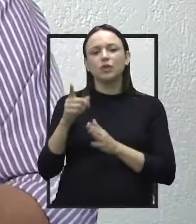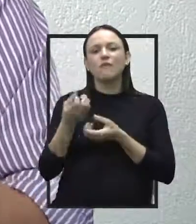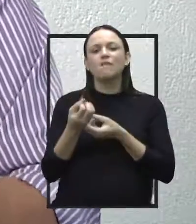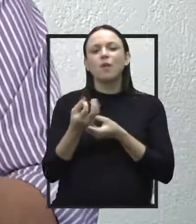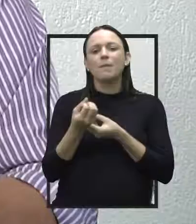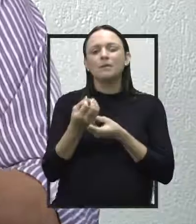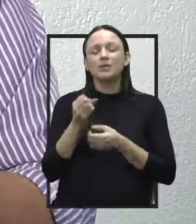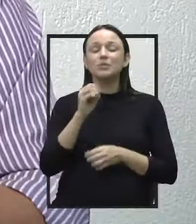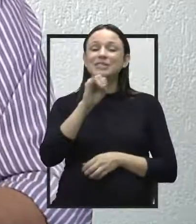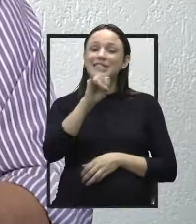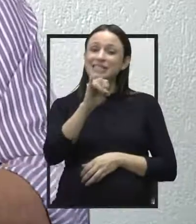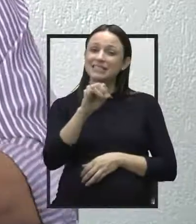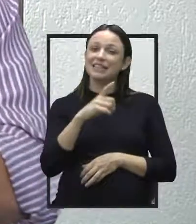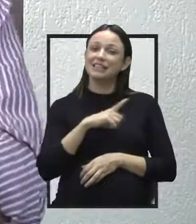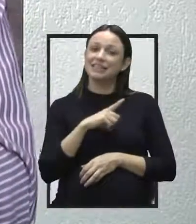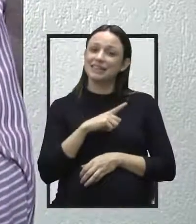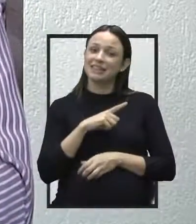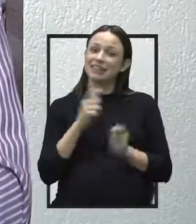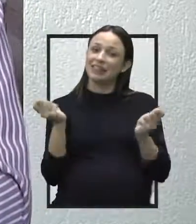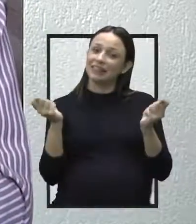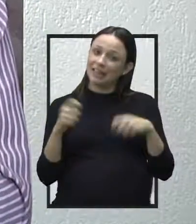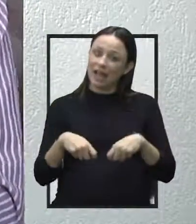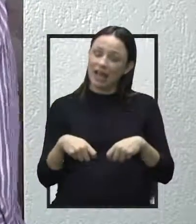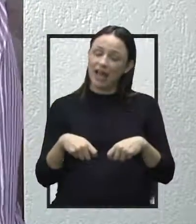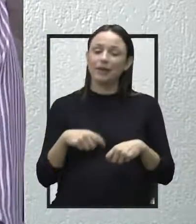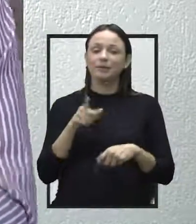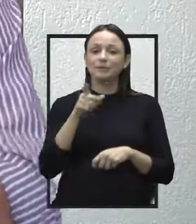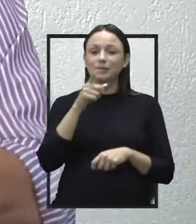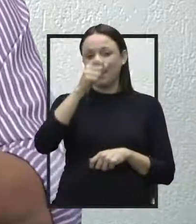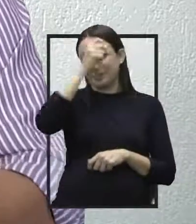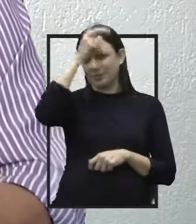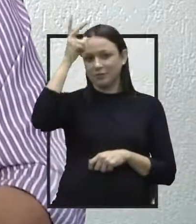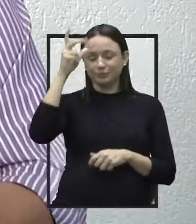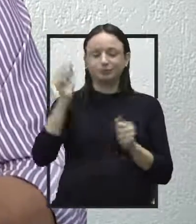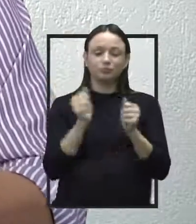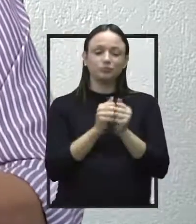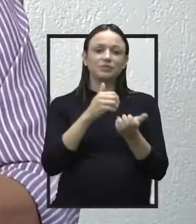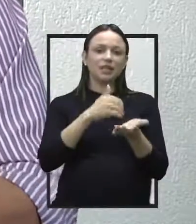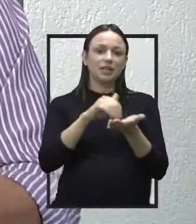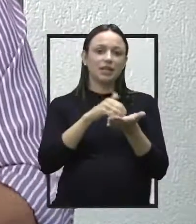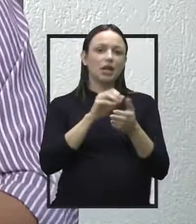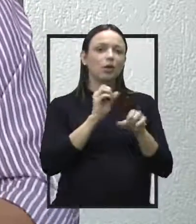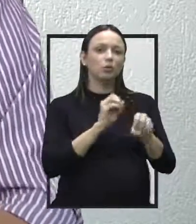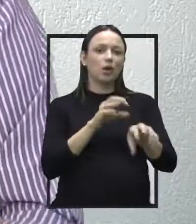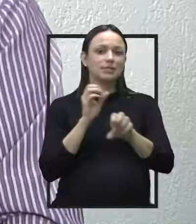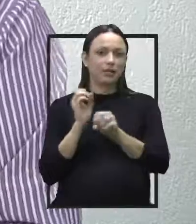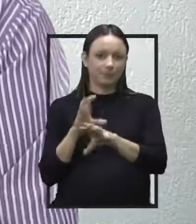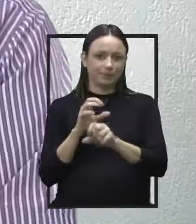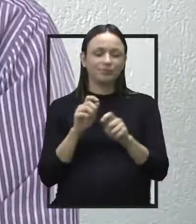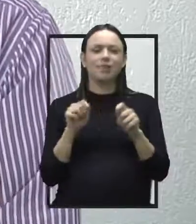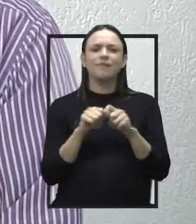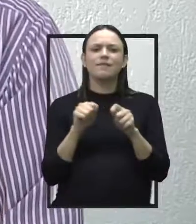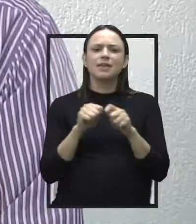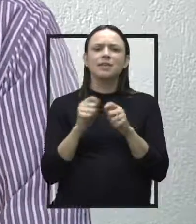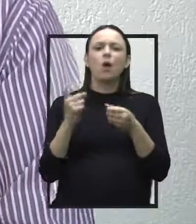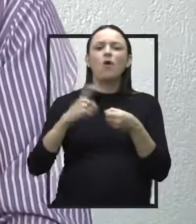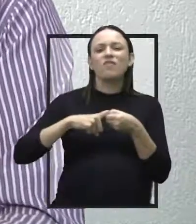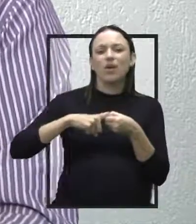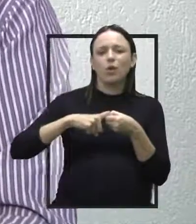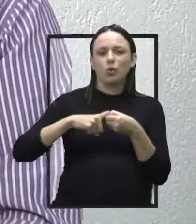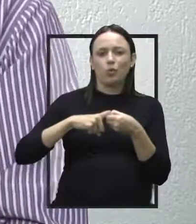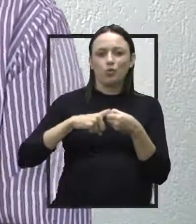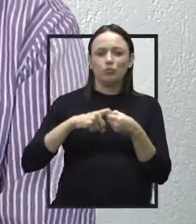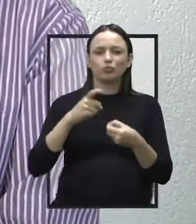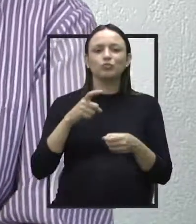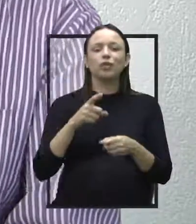respeito da possibilidade da Prefeitura, através da Secretaria de Educação, fazer uns convênios com